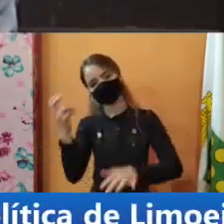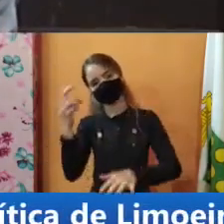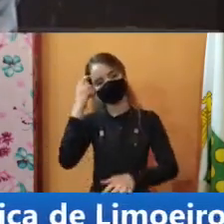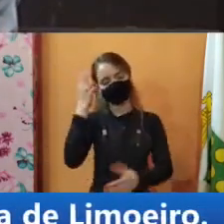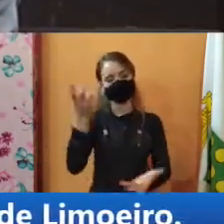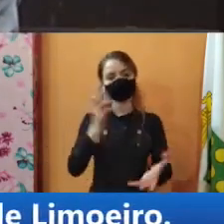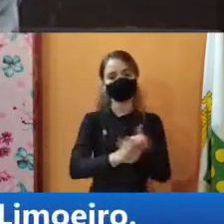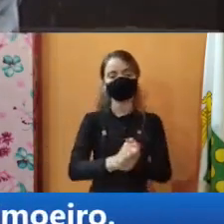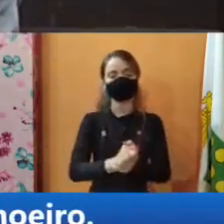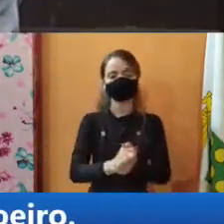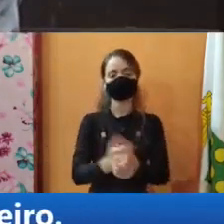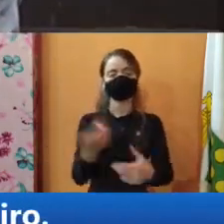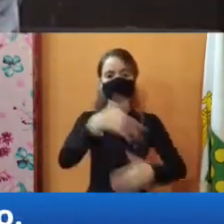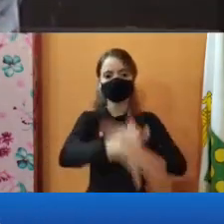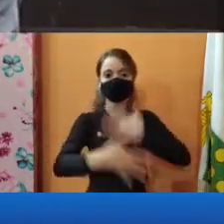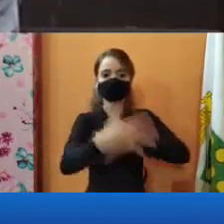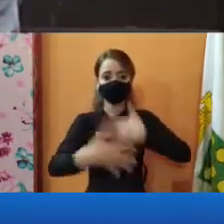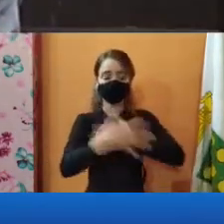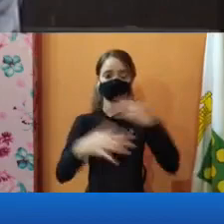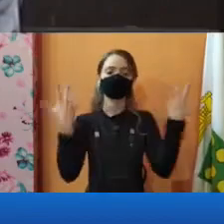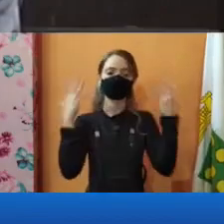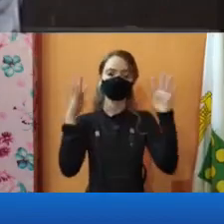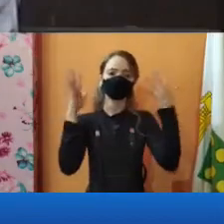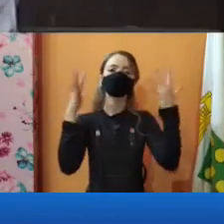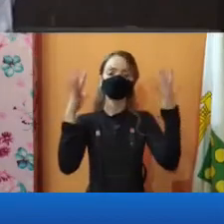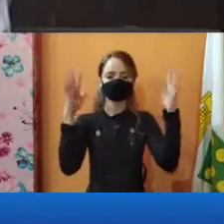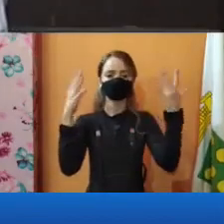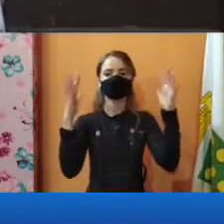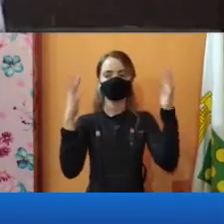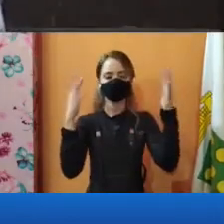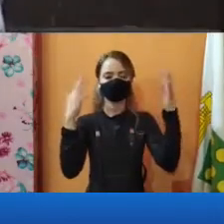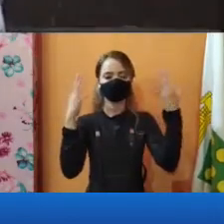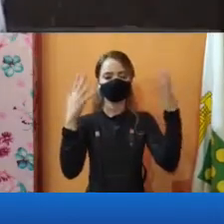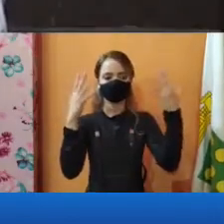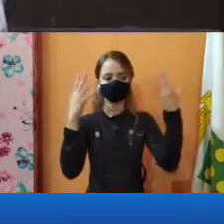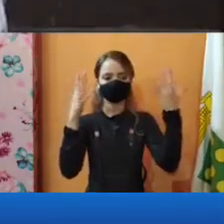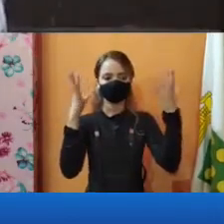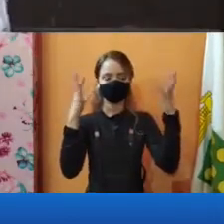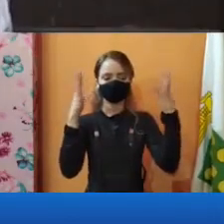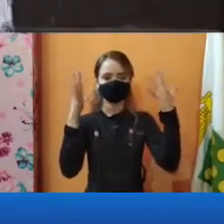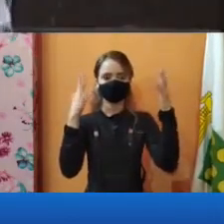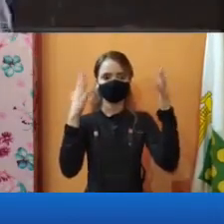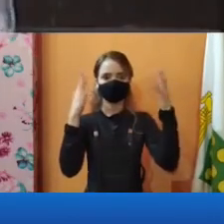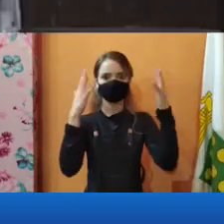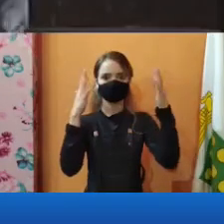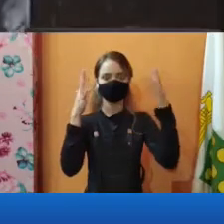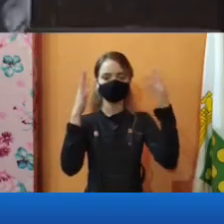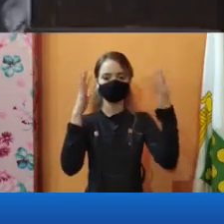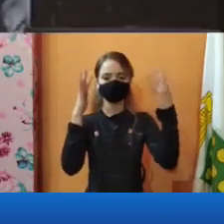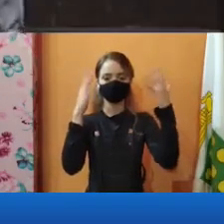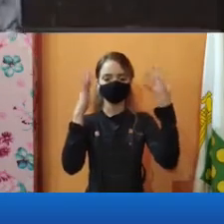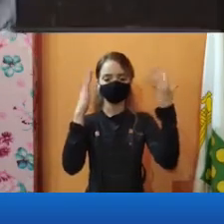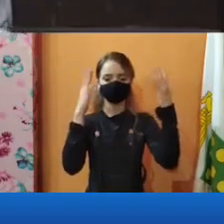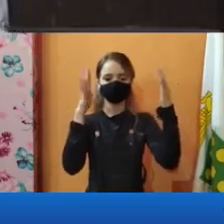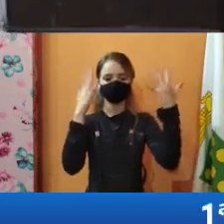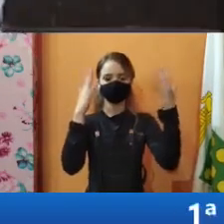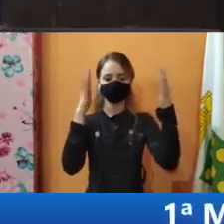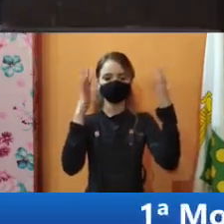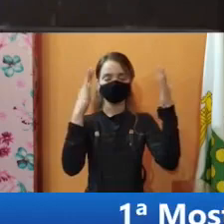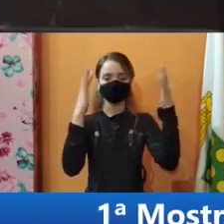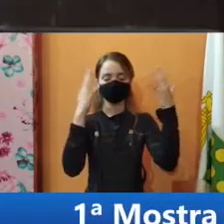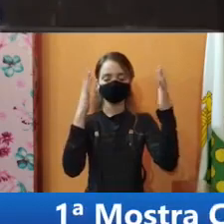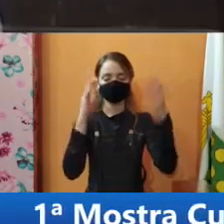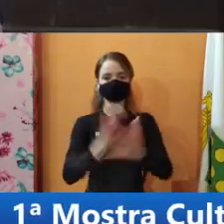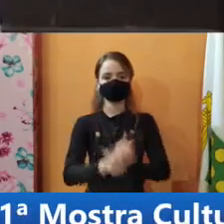não foi possível estar aqui. Vamos aplaudir o Wilker, cara abnegado, e também tem muita cultura, tem muito o que mostrar, né, da